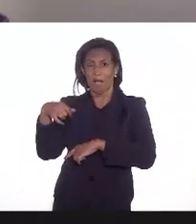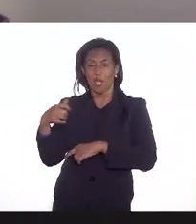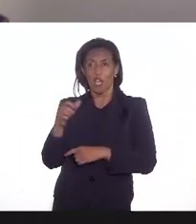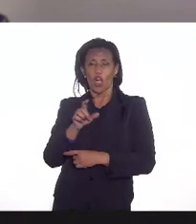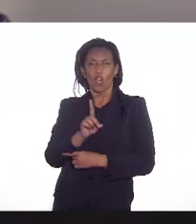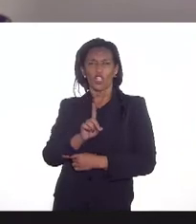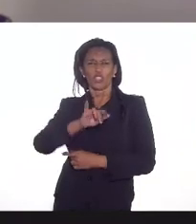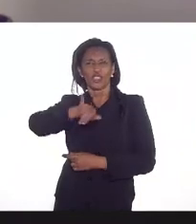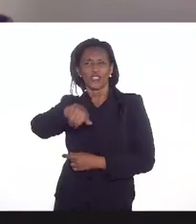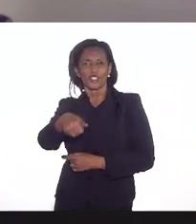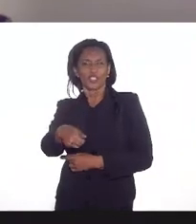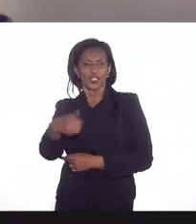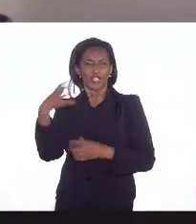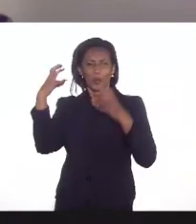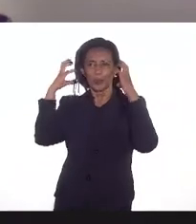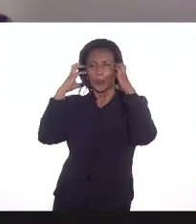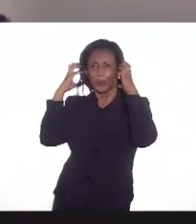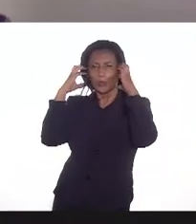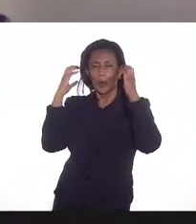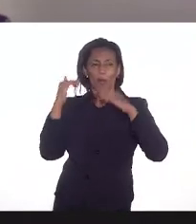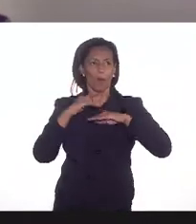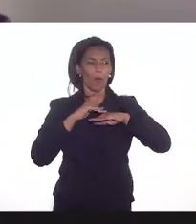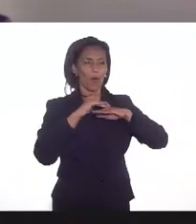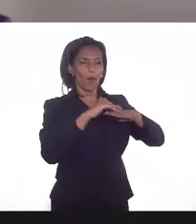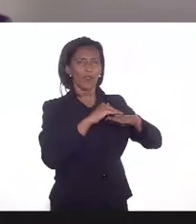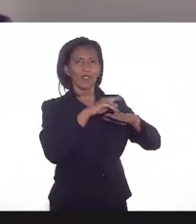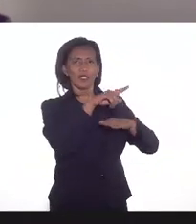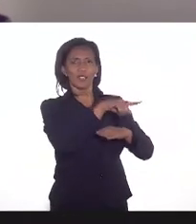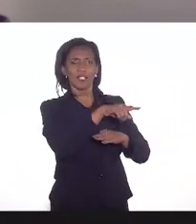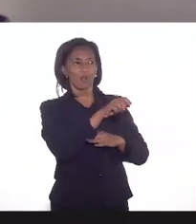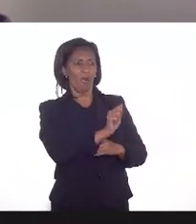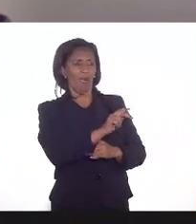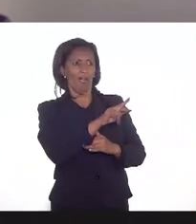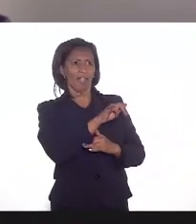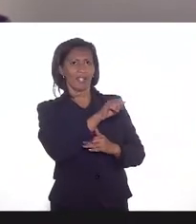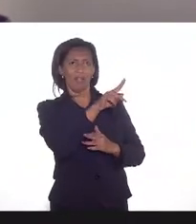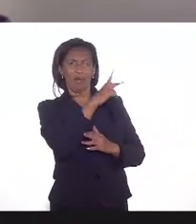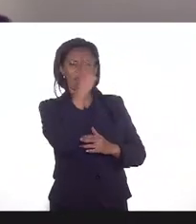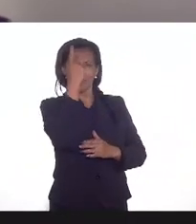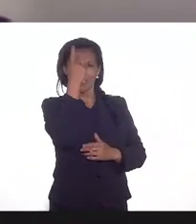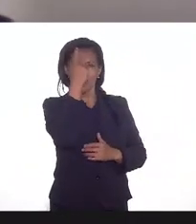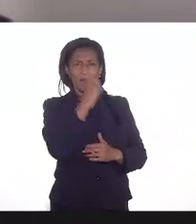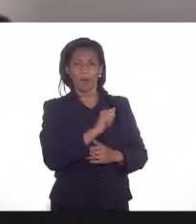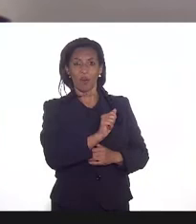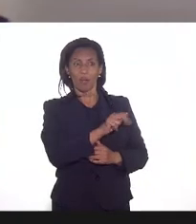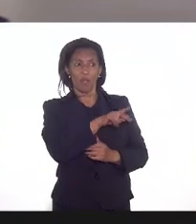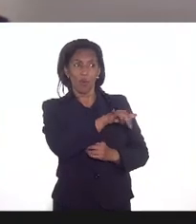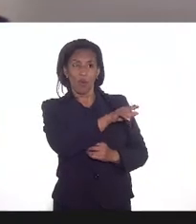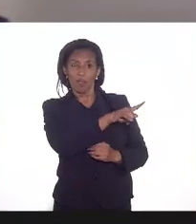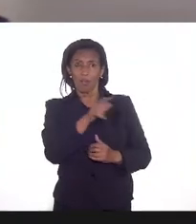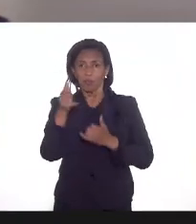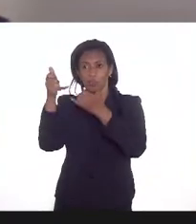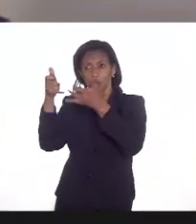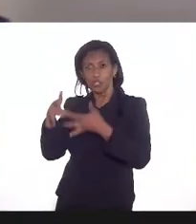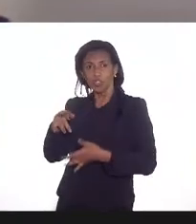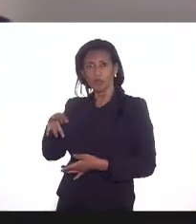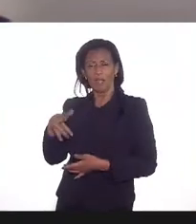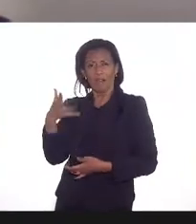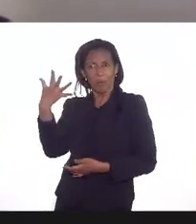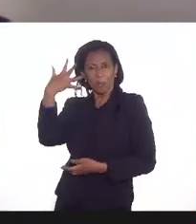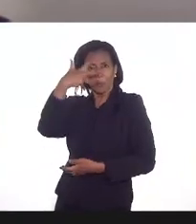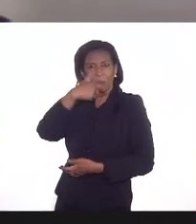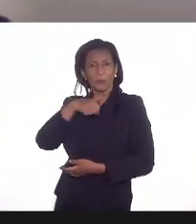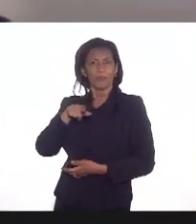Alok, conversando com um MC de uma periferia de São Paulo, Ariel. E o Ariel explicava para ele, a